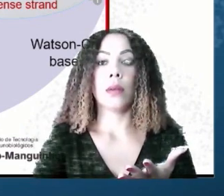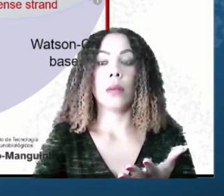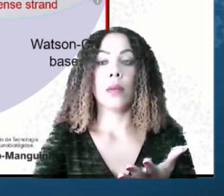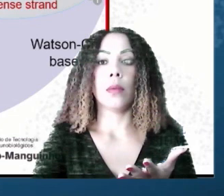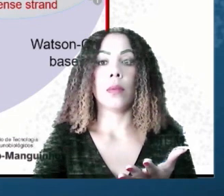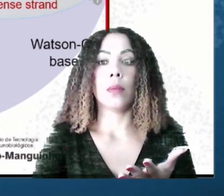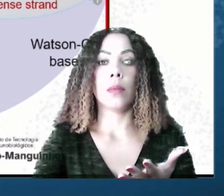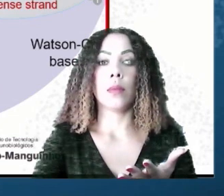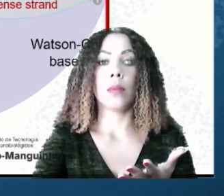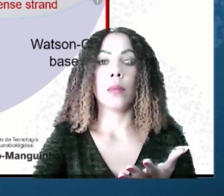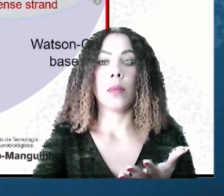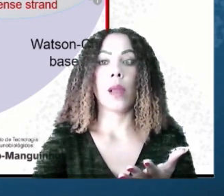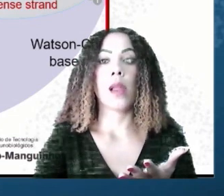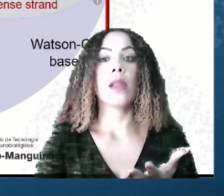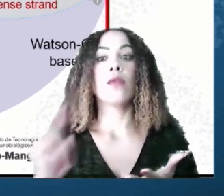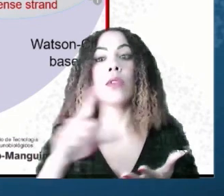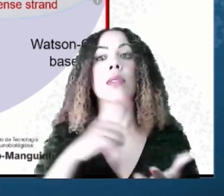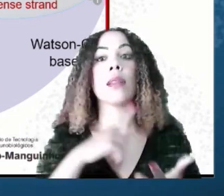clivagem, tá? Para